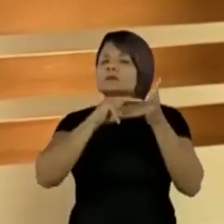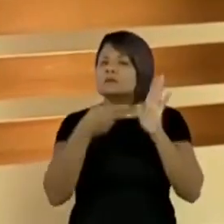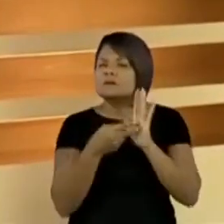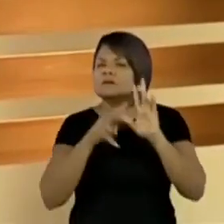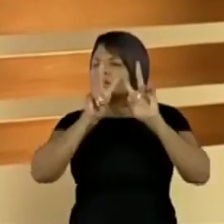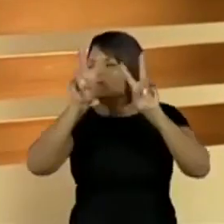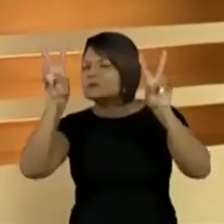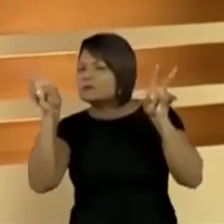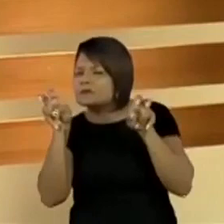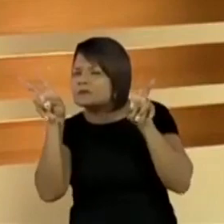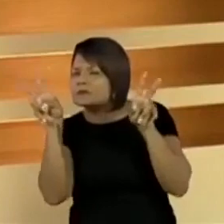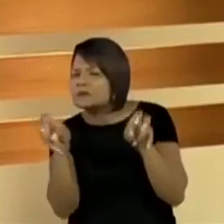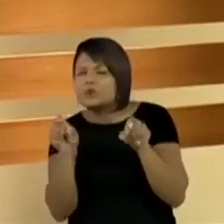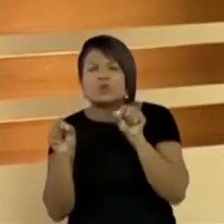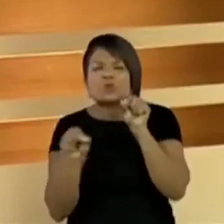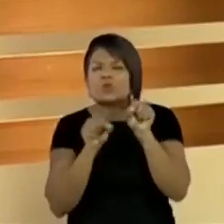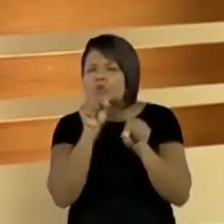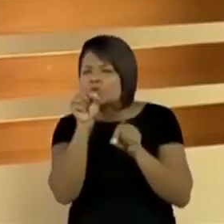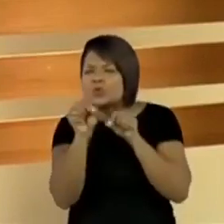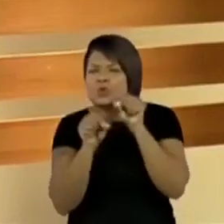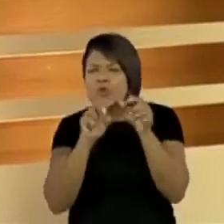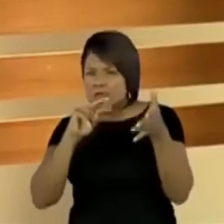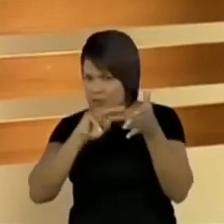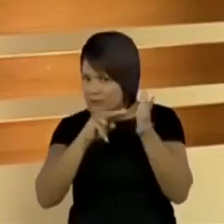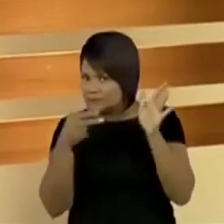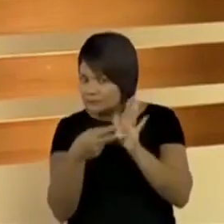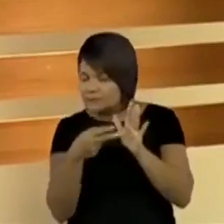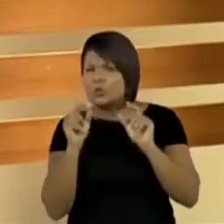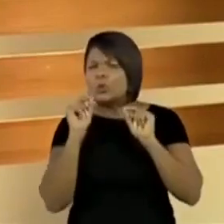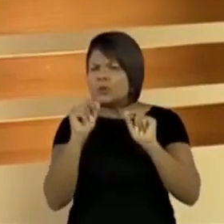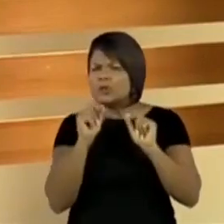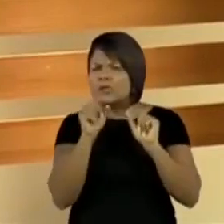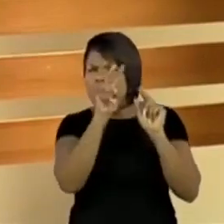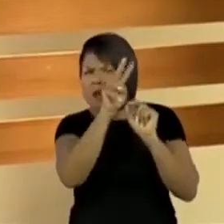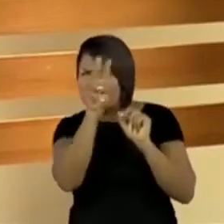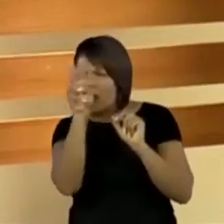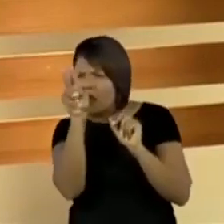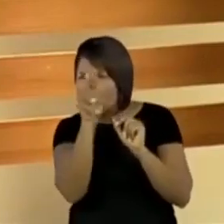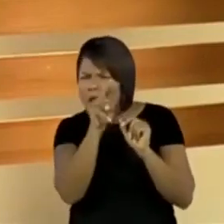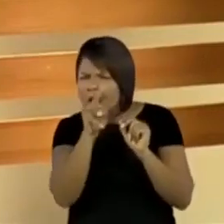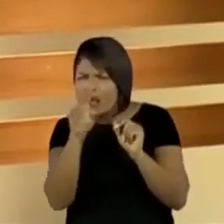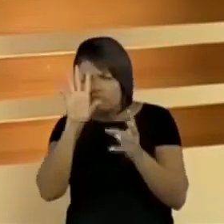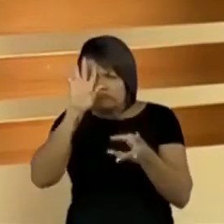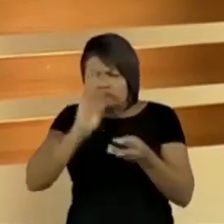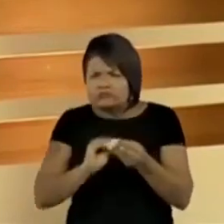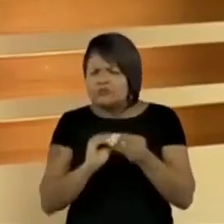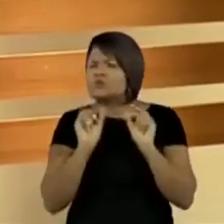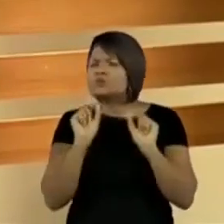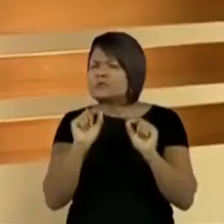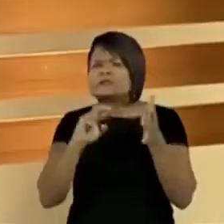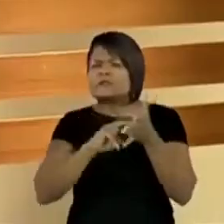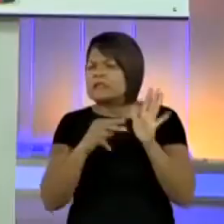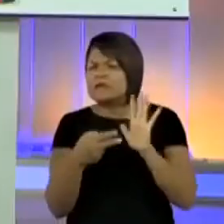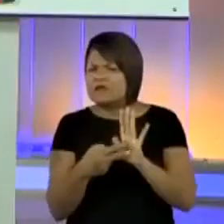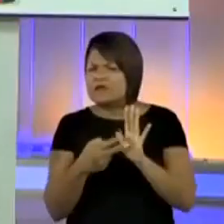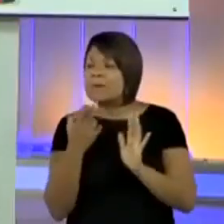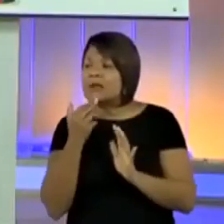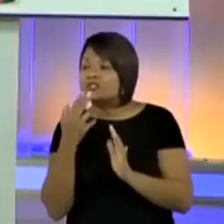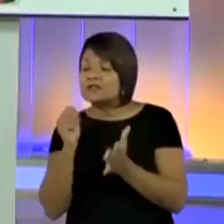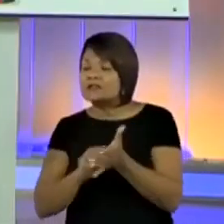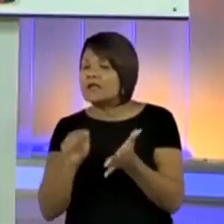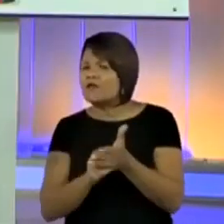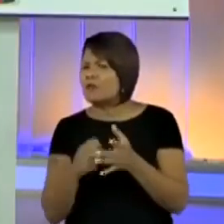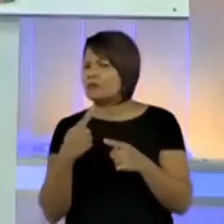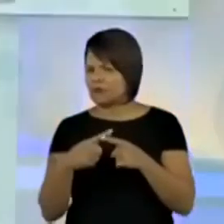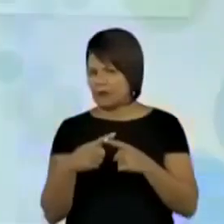expressão traz. Então, nós vamos trabalhar o que a gente consegue entender que Machado de Assis quis dizer com esse trecho que eu deixei para vocês em